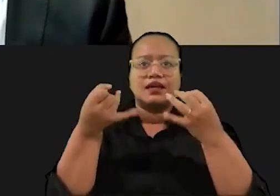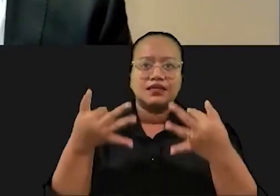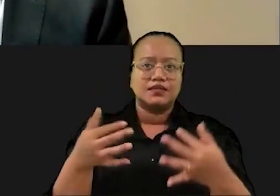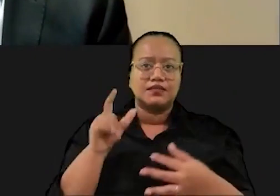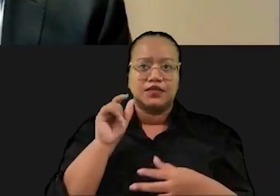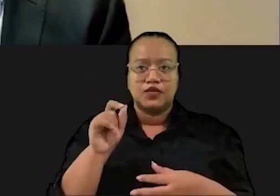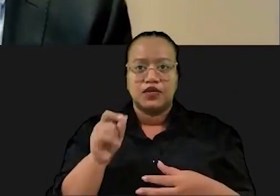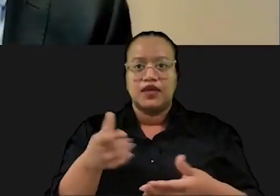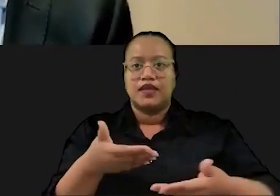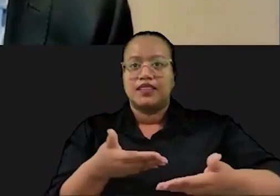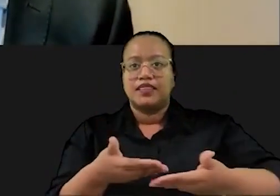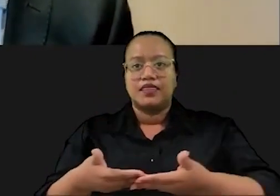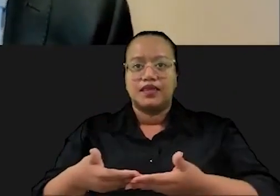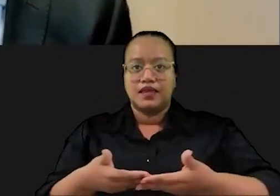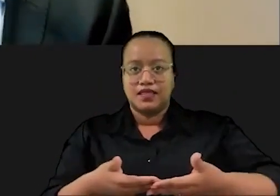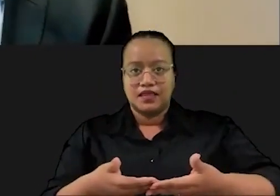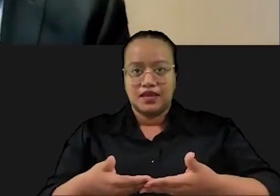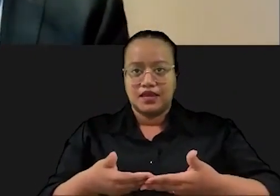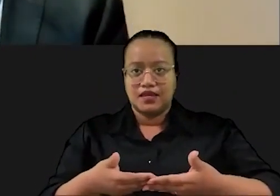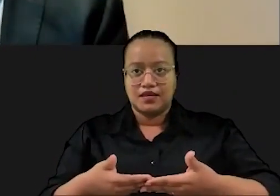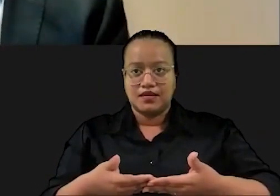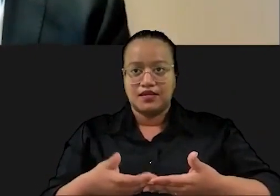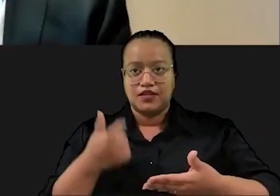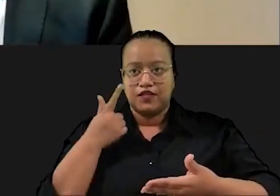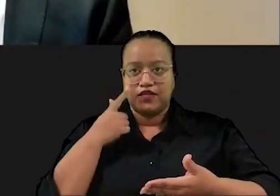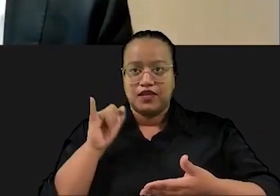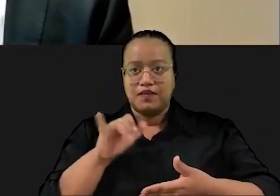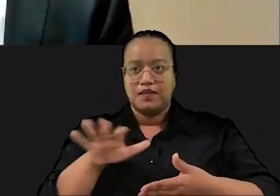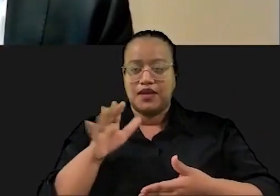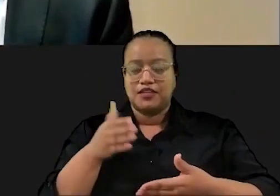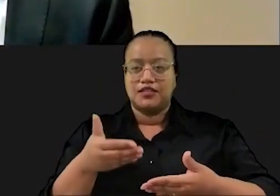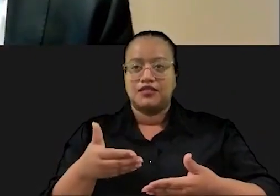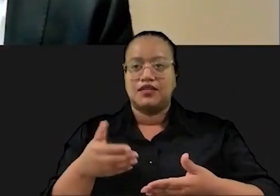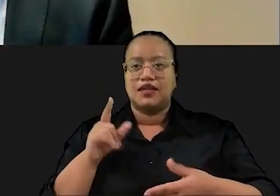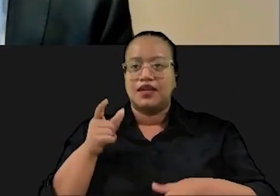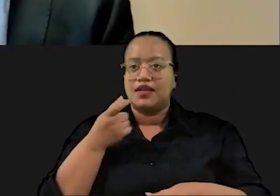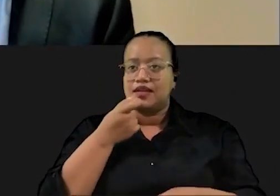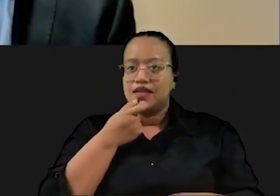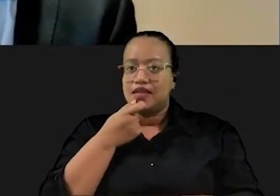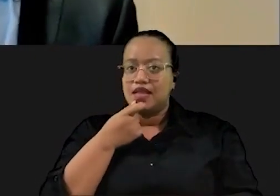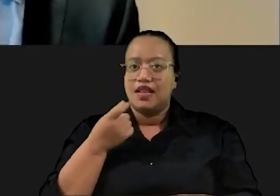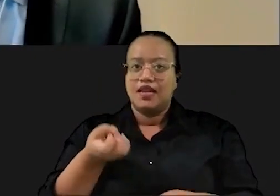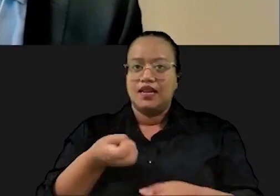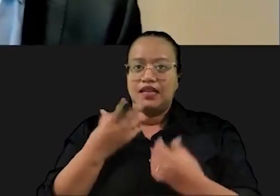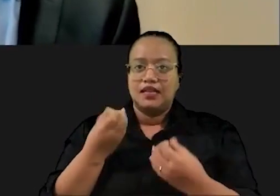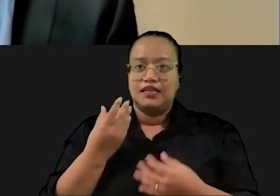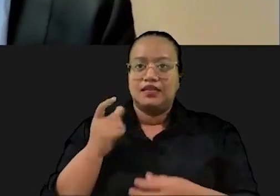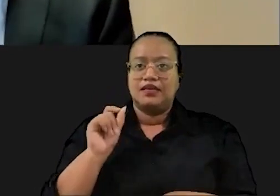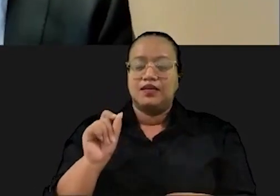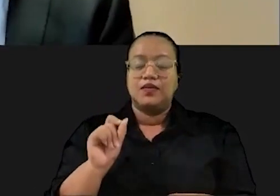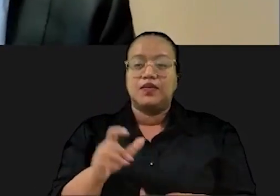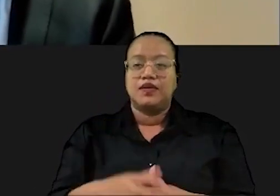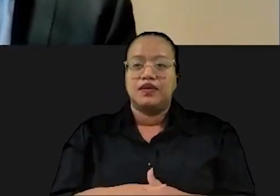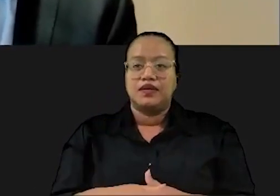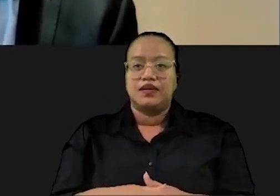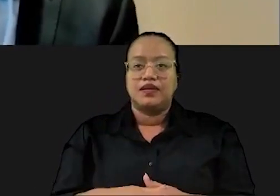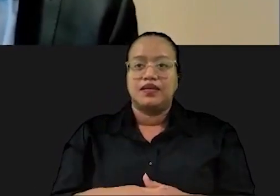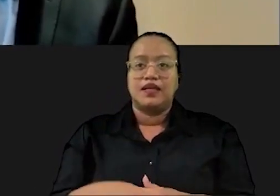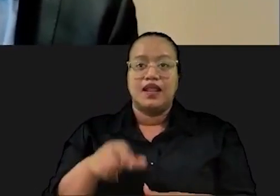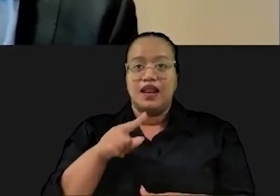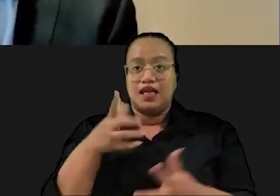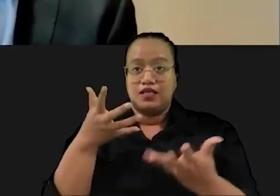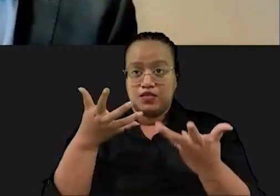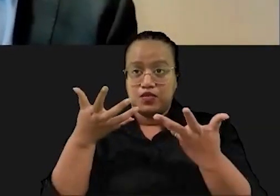Tem uma imagem aqui, isso é uma expressão muito usada na língua inglesa, que significa assim: para se livrar daquilo que você não quer, tome cuidado para não se